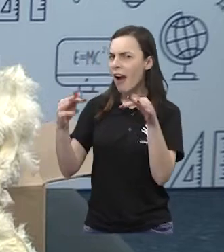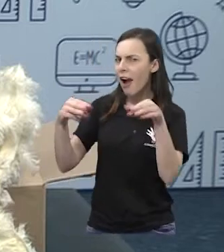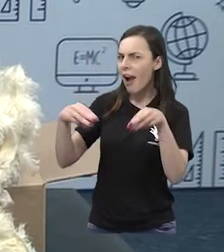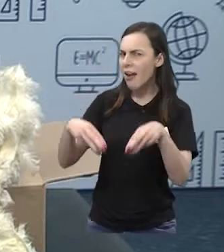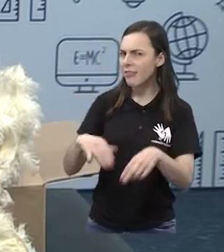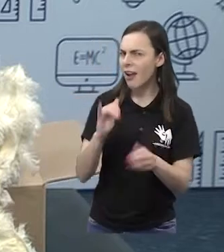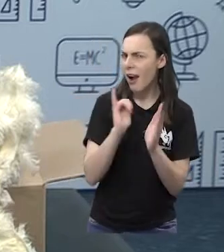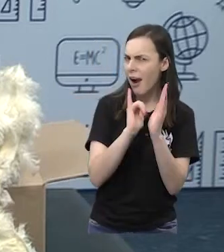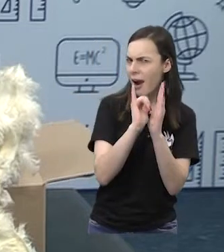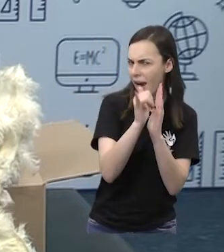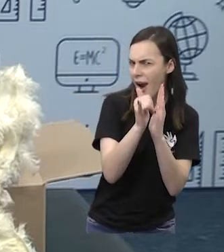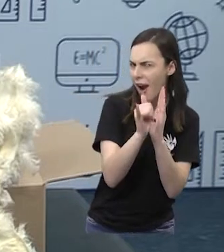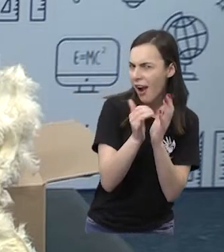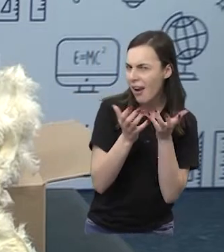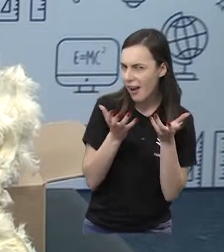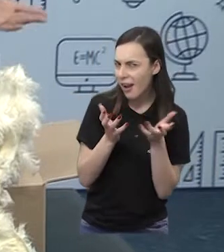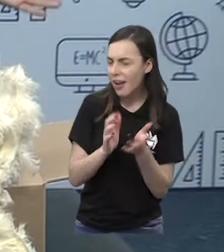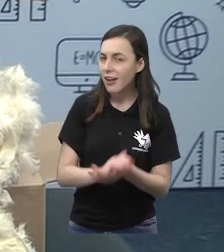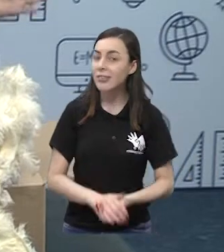eu